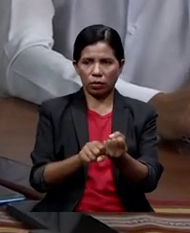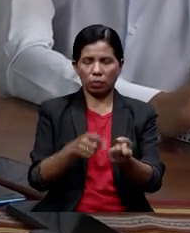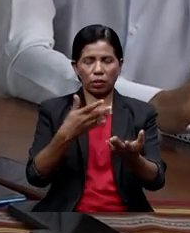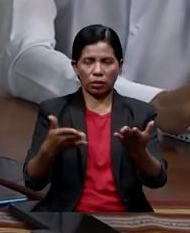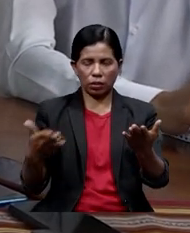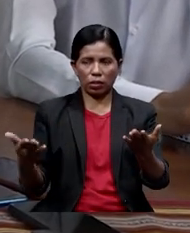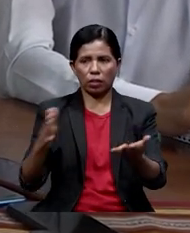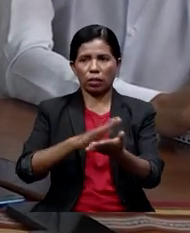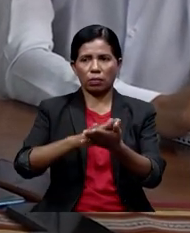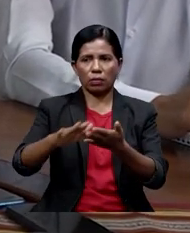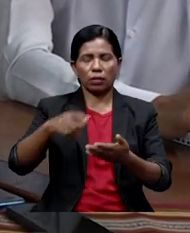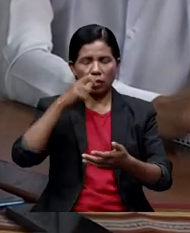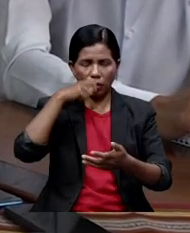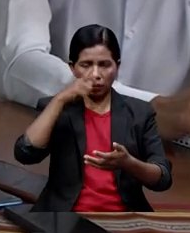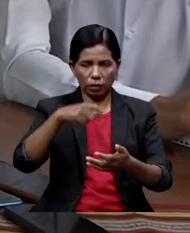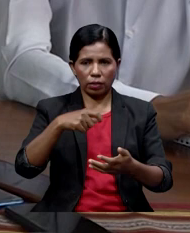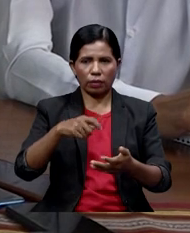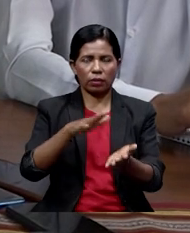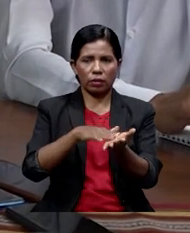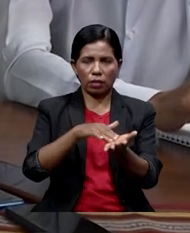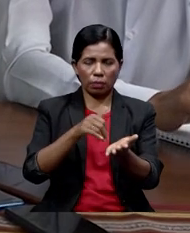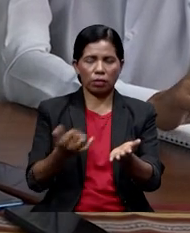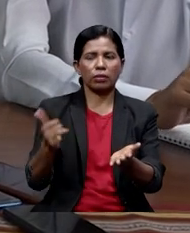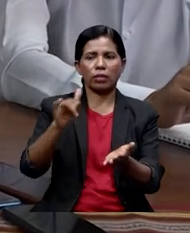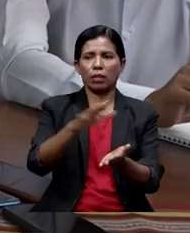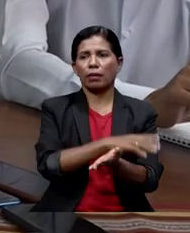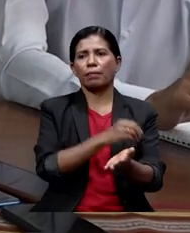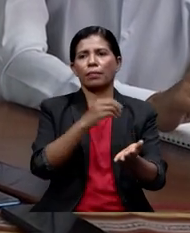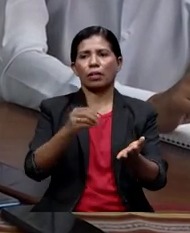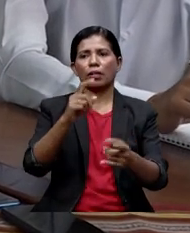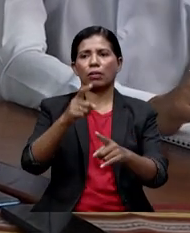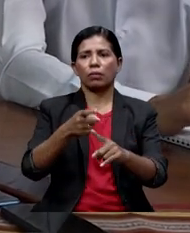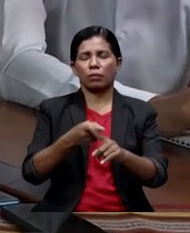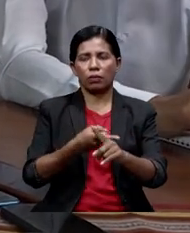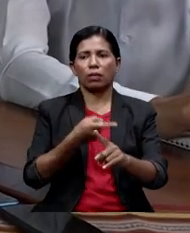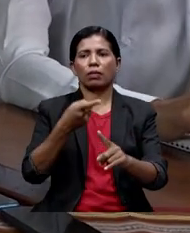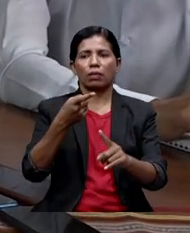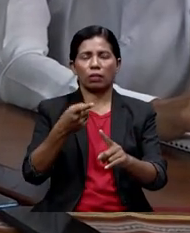de higiene nessa pasta dente sabonete que sabão quase fulan